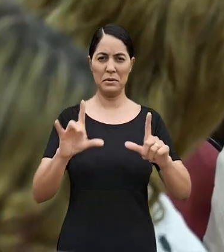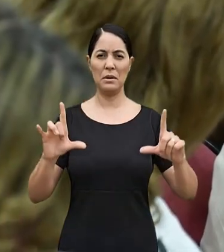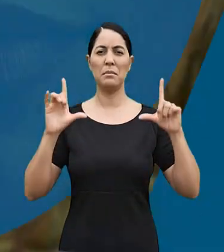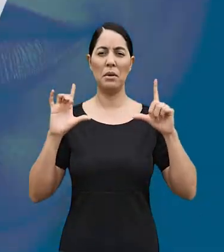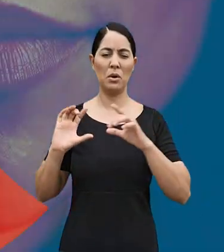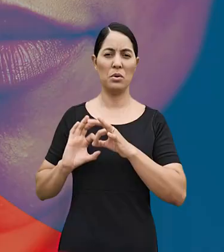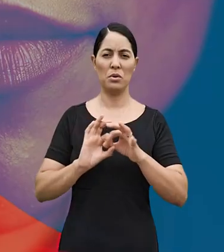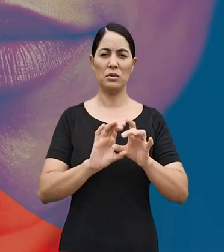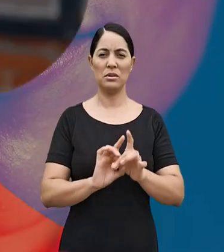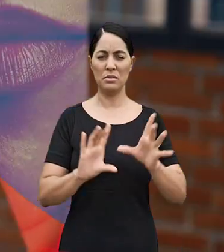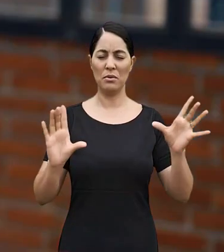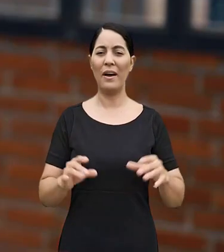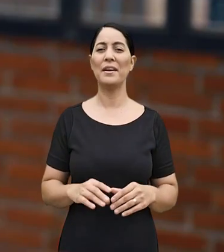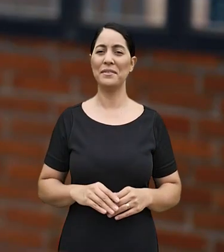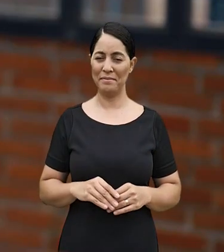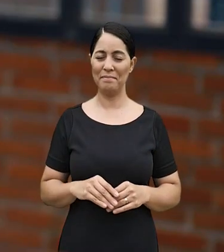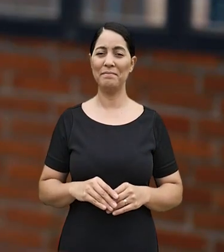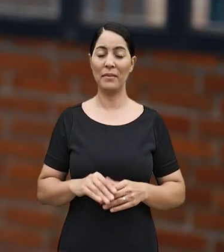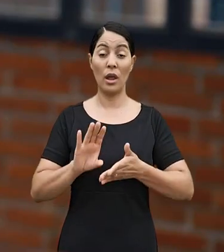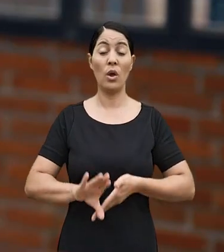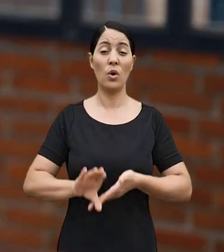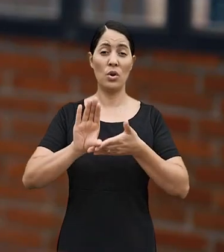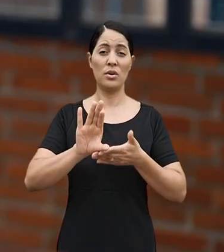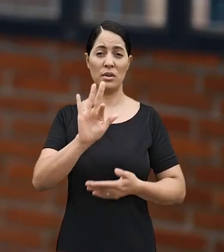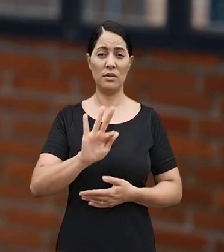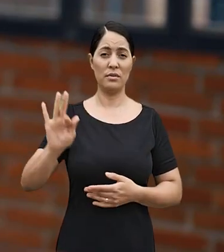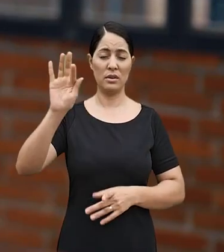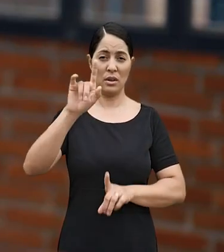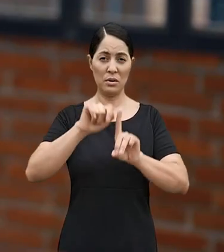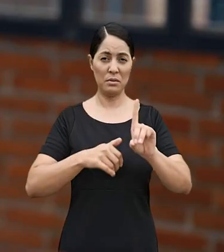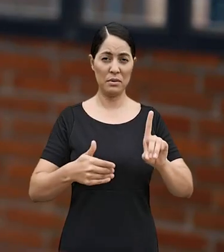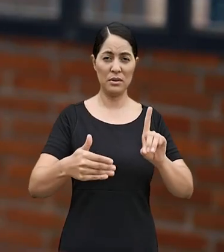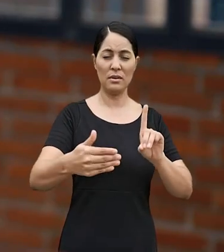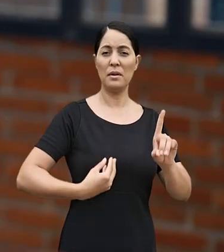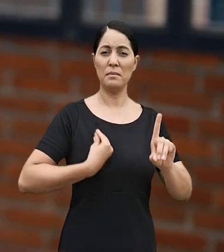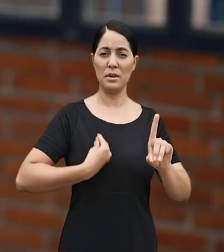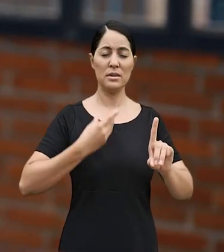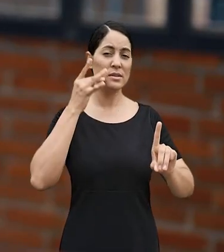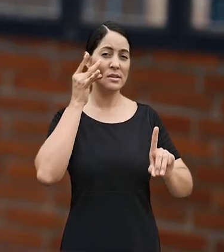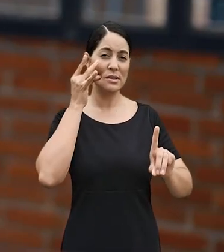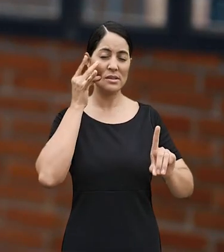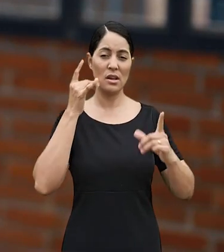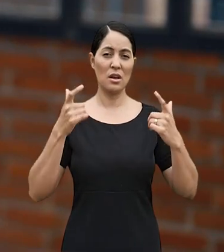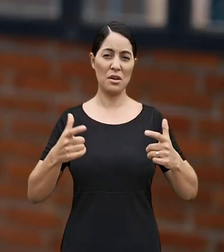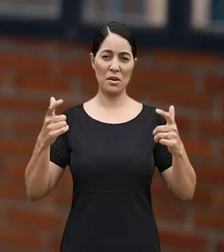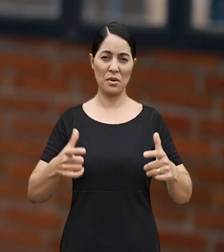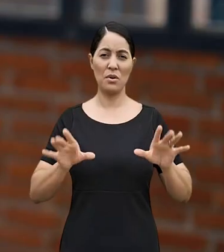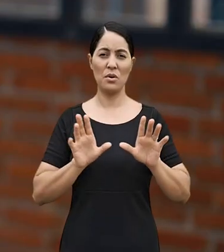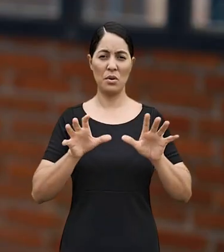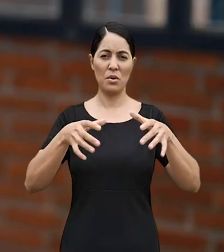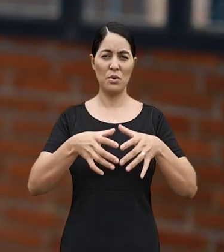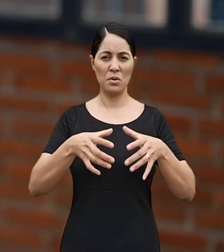reconstrução democrática. O Conselho Federal realizou no início do mês as sessões presenciais das câmaras e